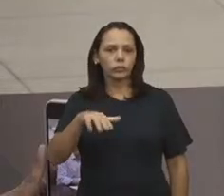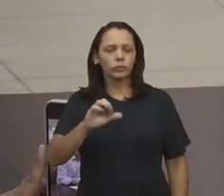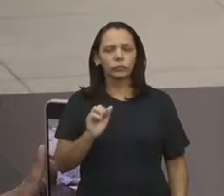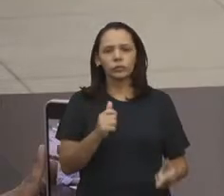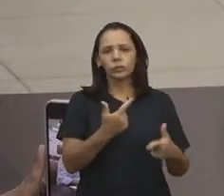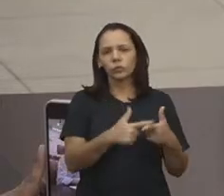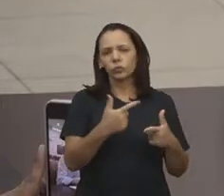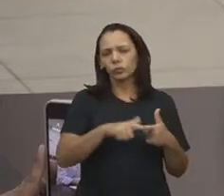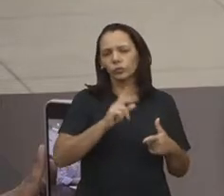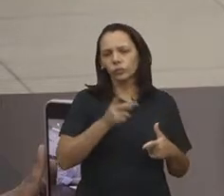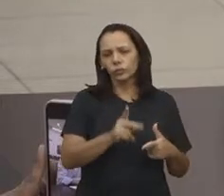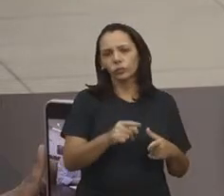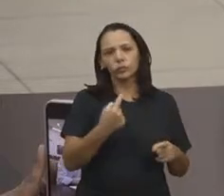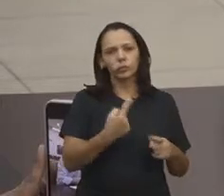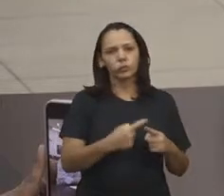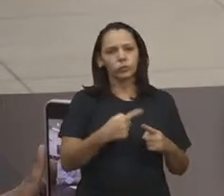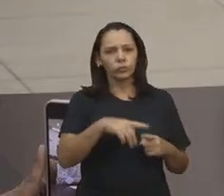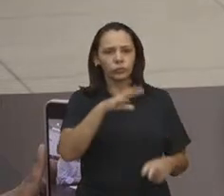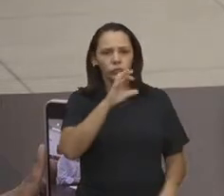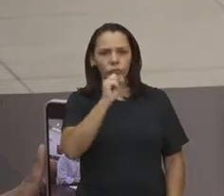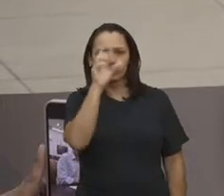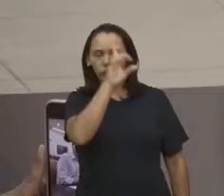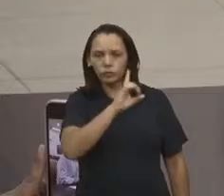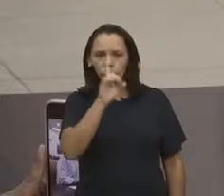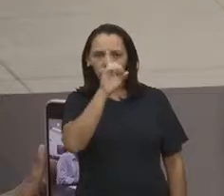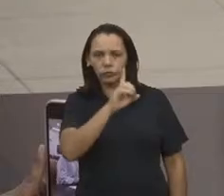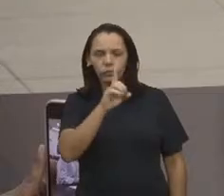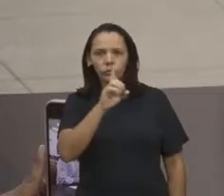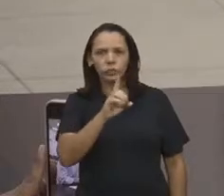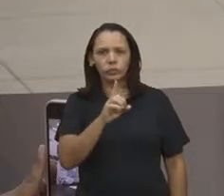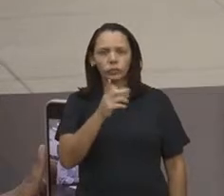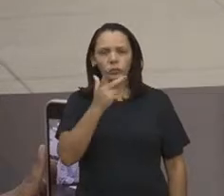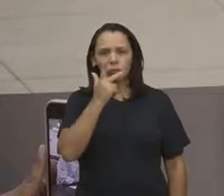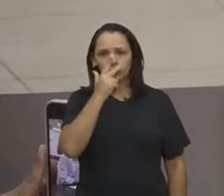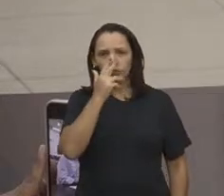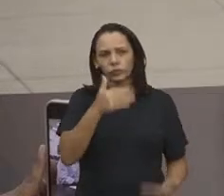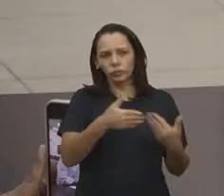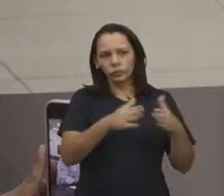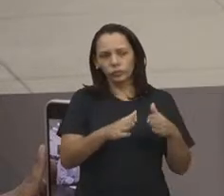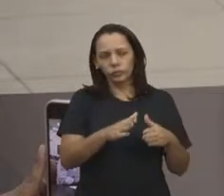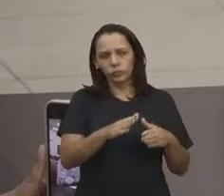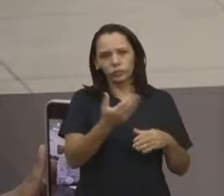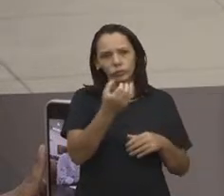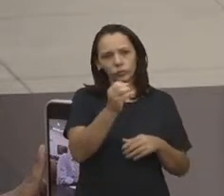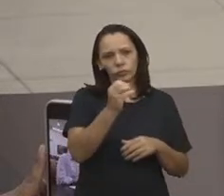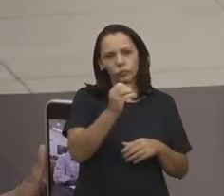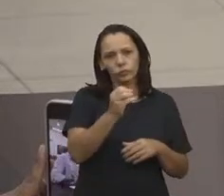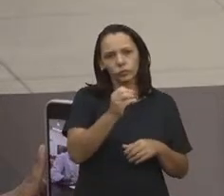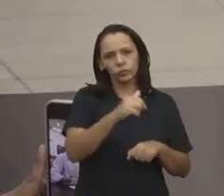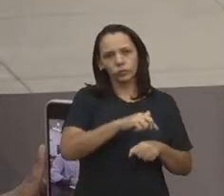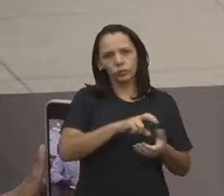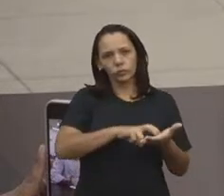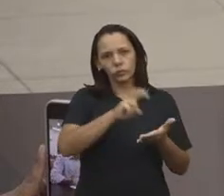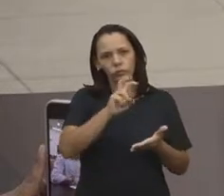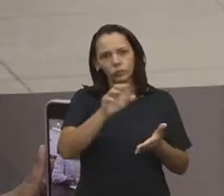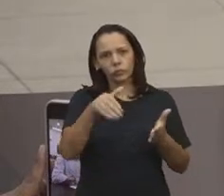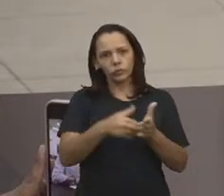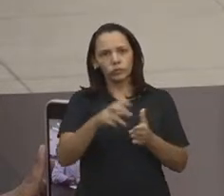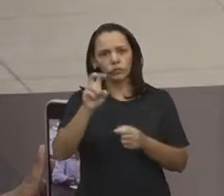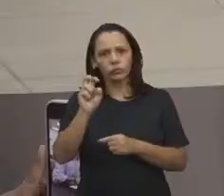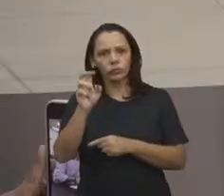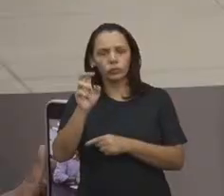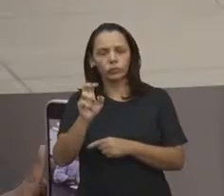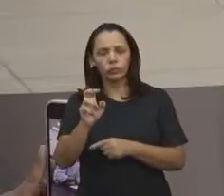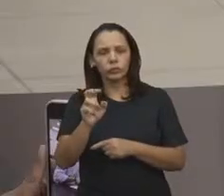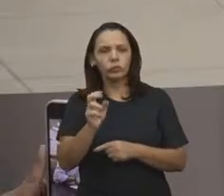Porque aos finais de semana, que tem um funcionamento, se eu não estiver enganado, das 8 até as 17, das 7